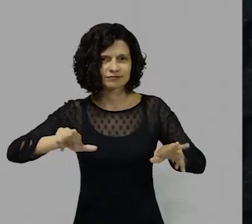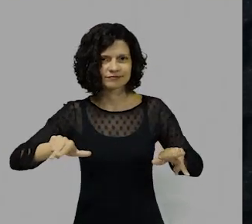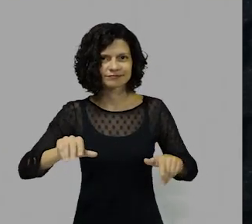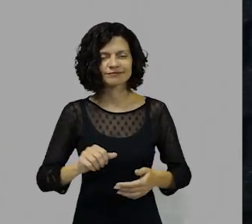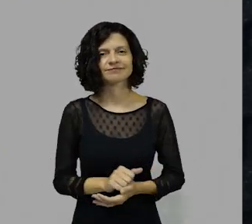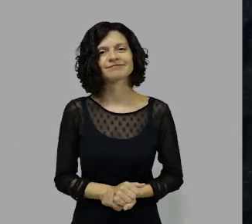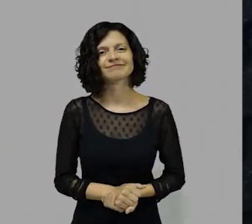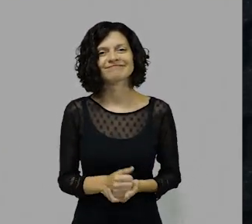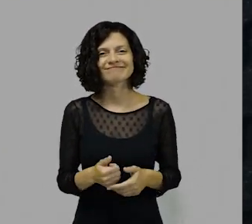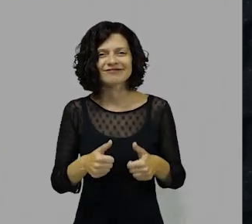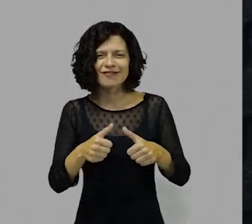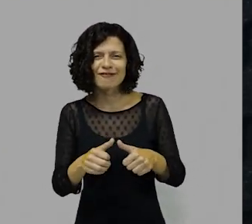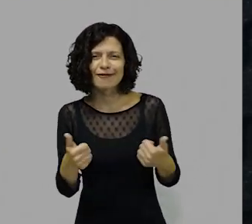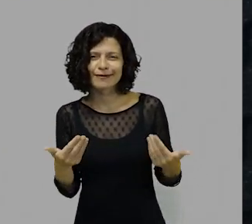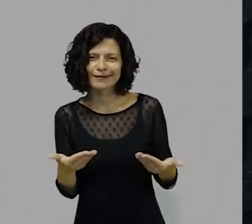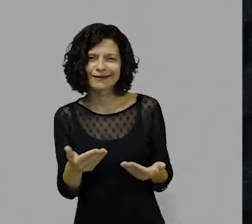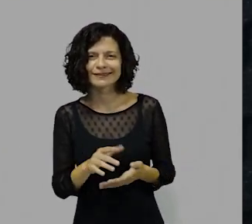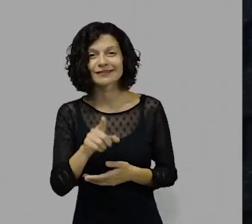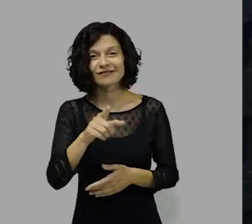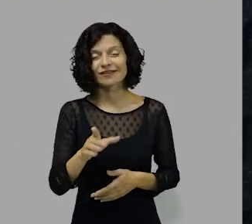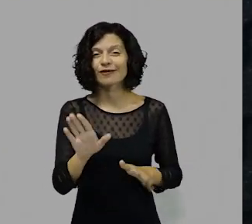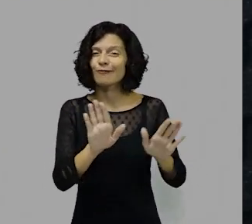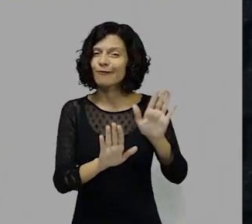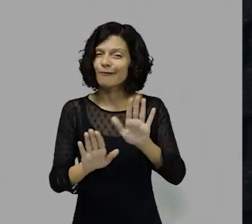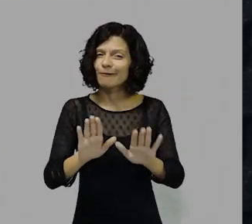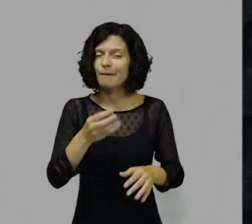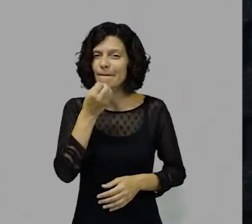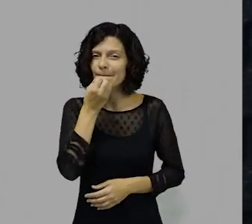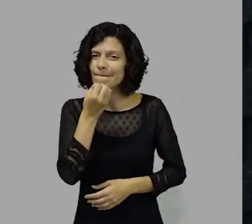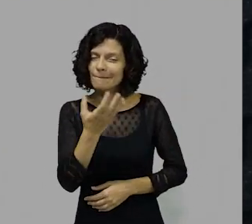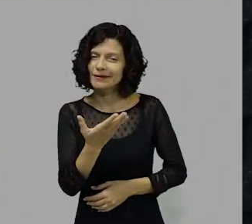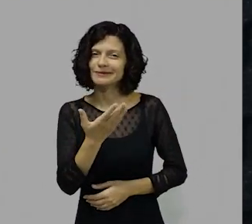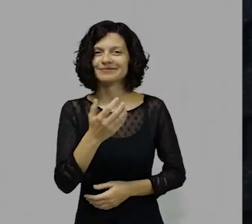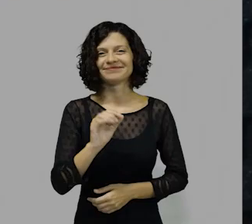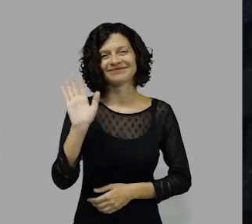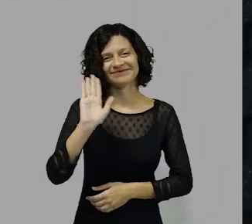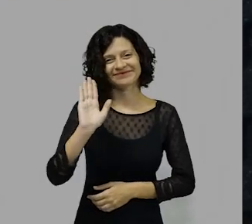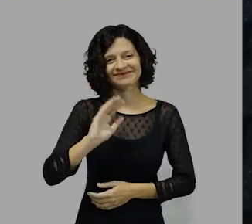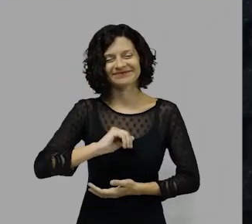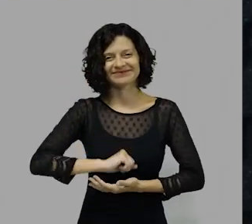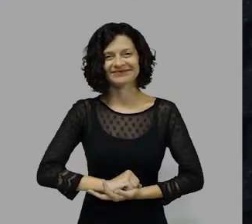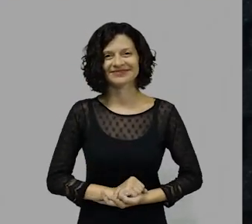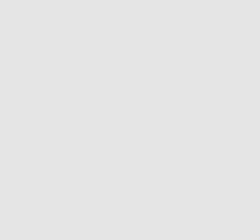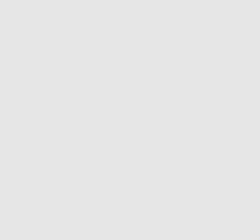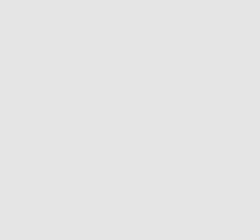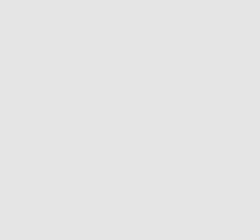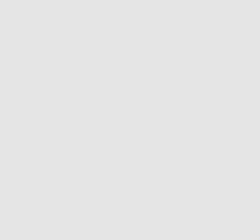fica por aqui, se cuidem, fiquem bem e até a próxima aula. Bye, bye!